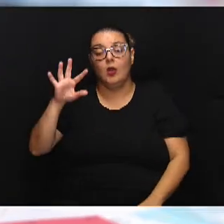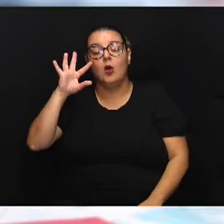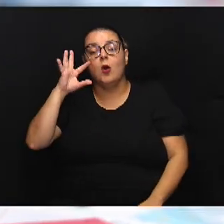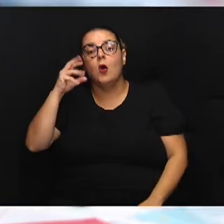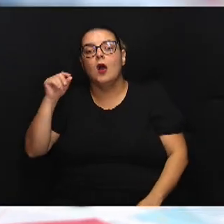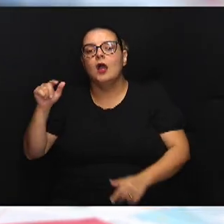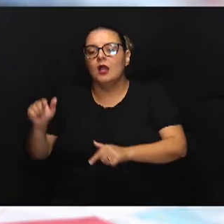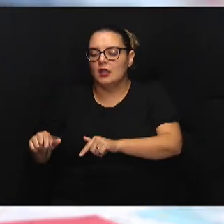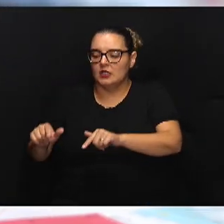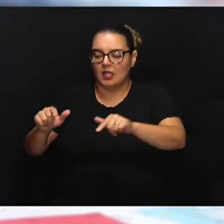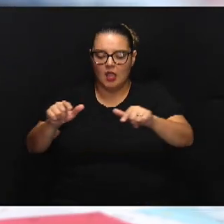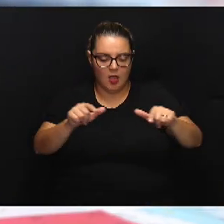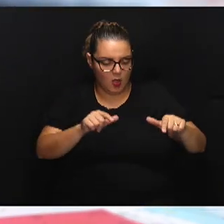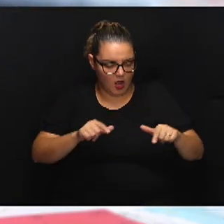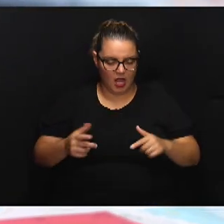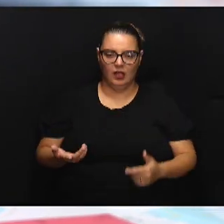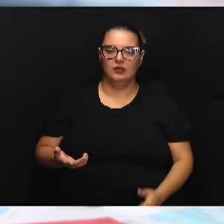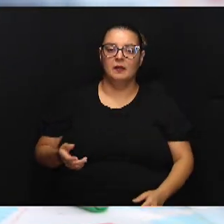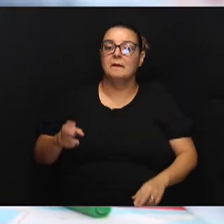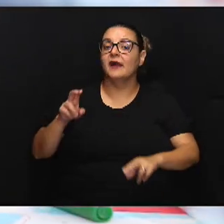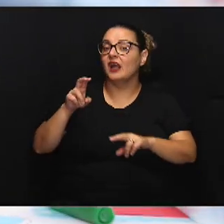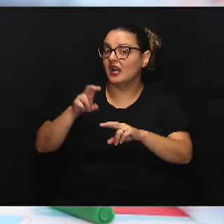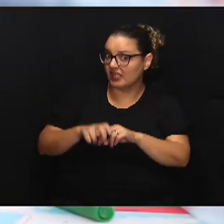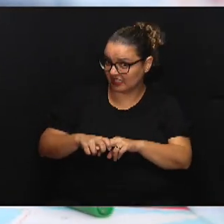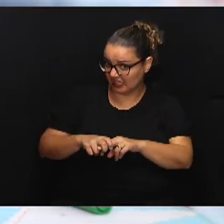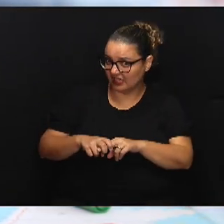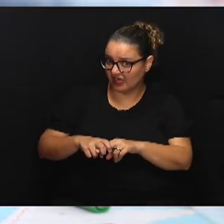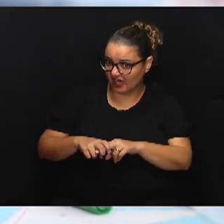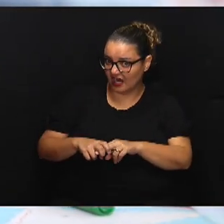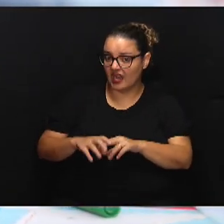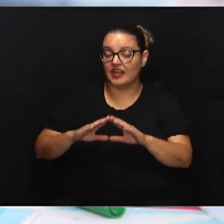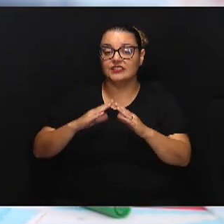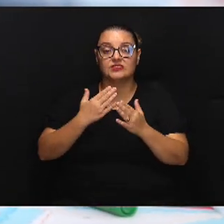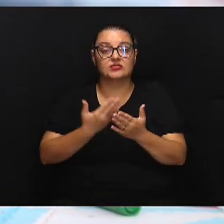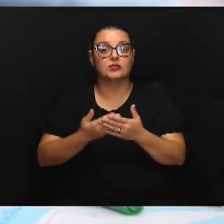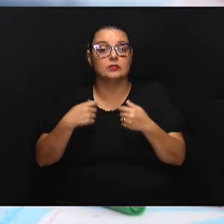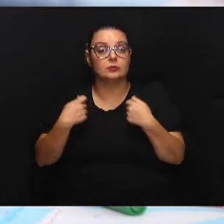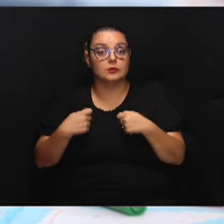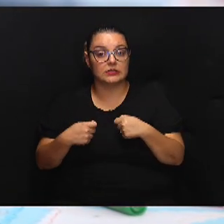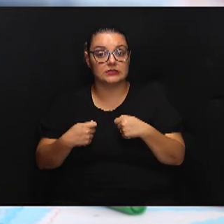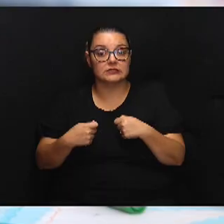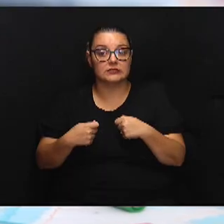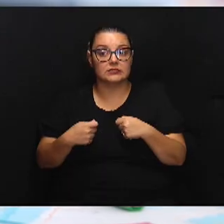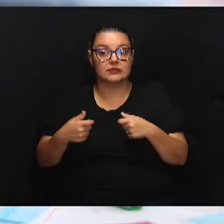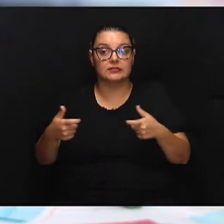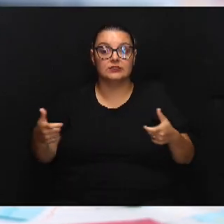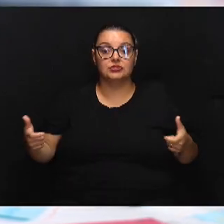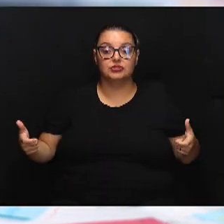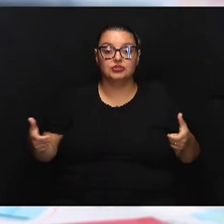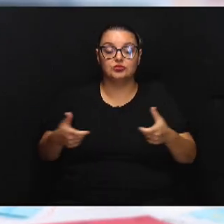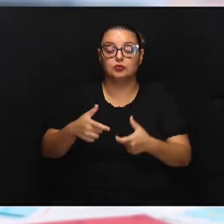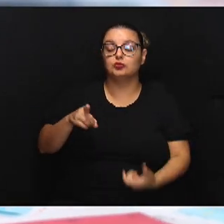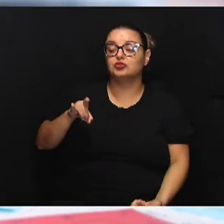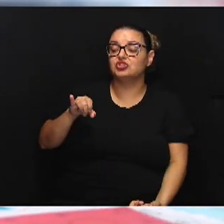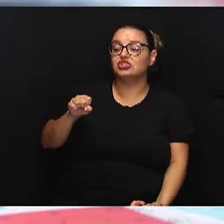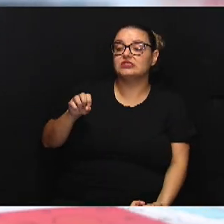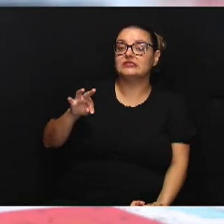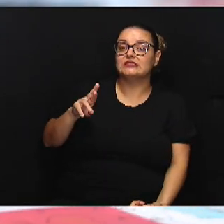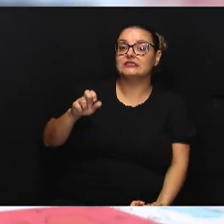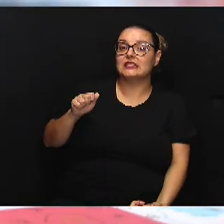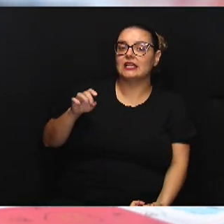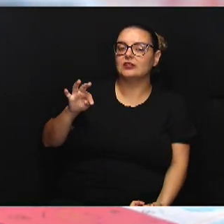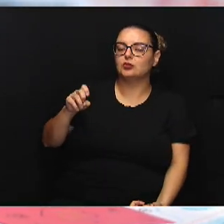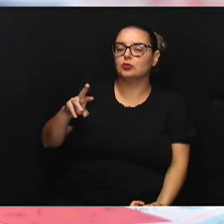ambiente. Para sentar, a escola precisa diminuir os distratores. E